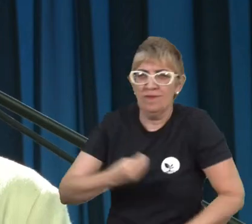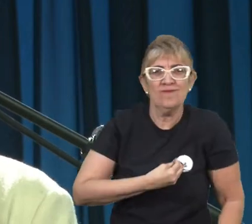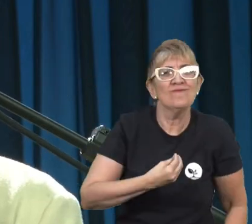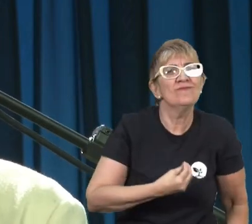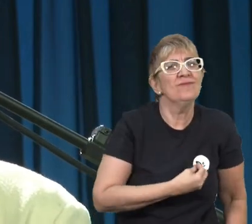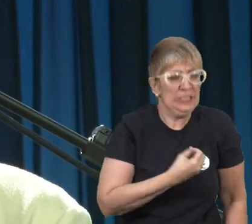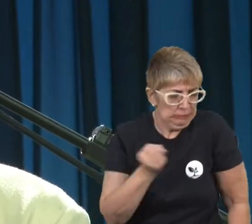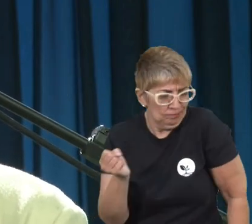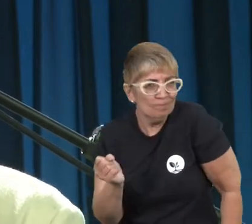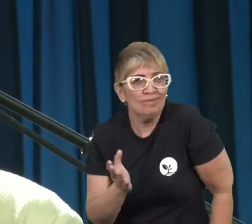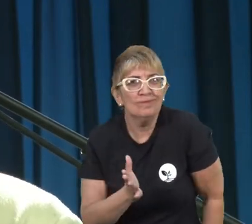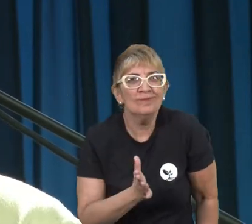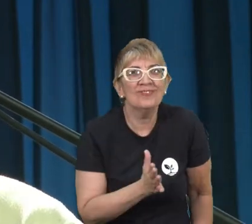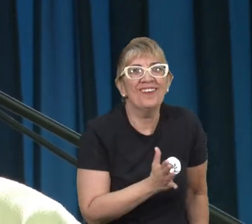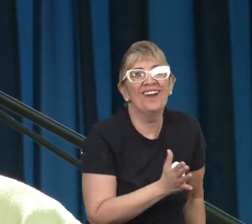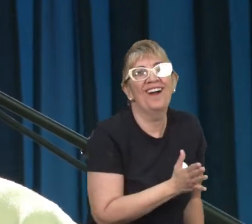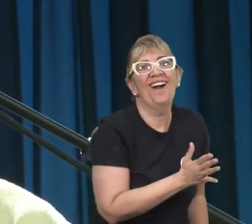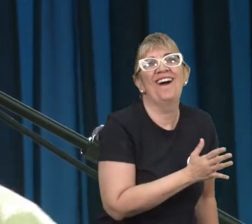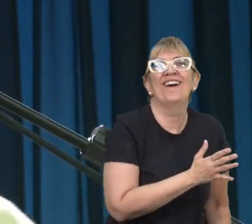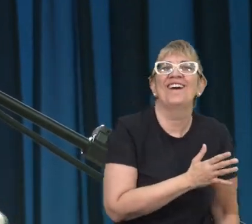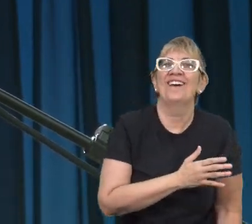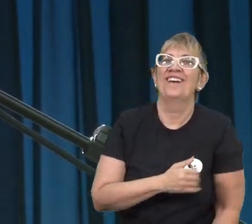vida aos corações.